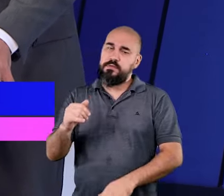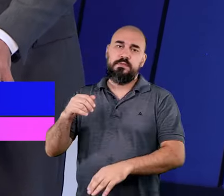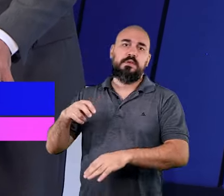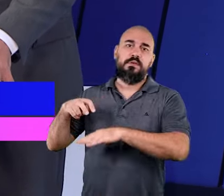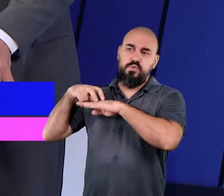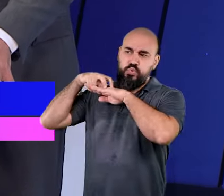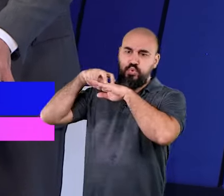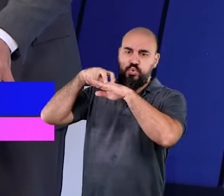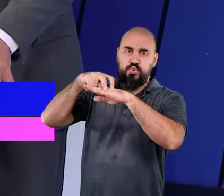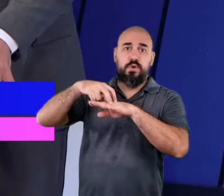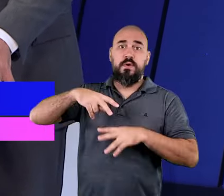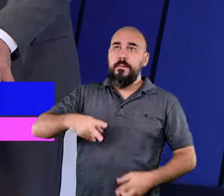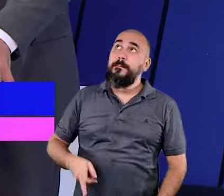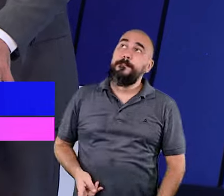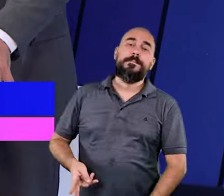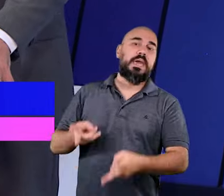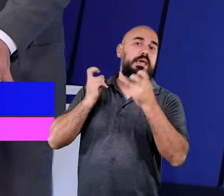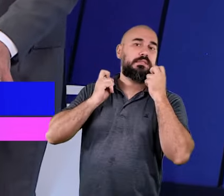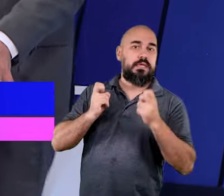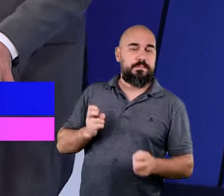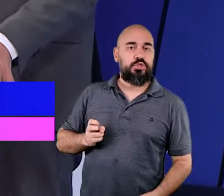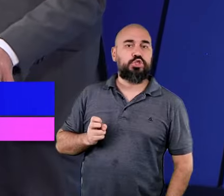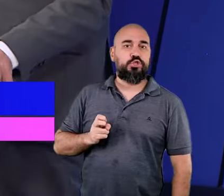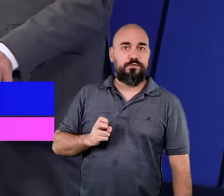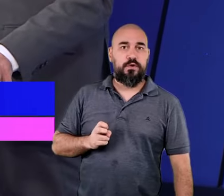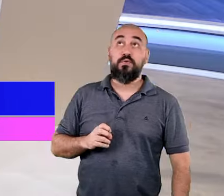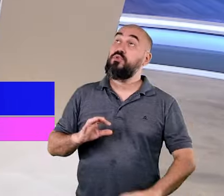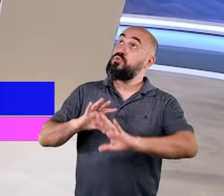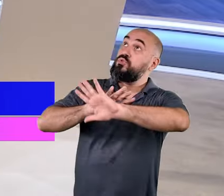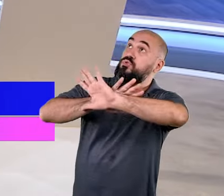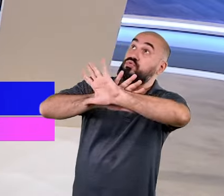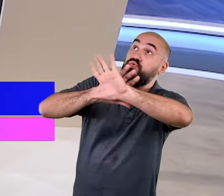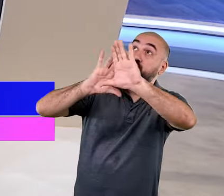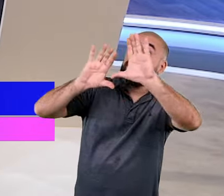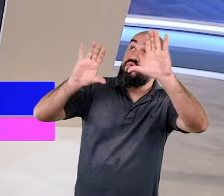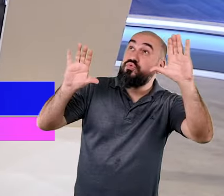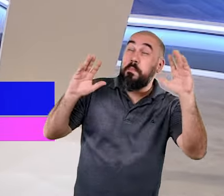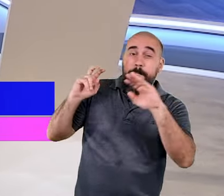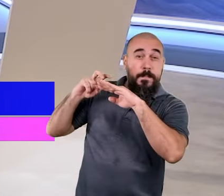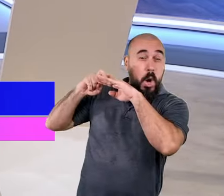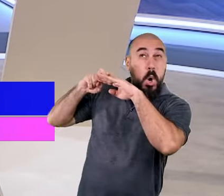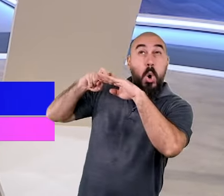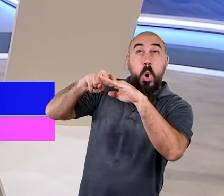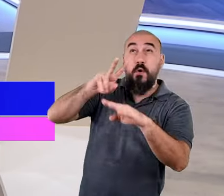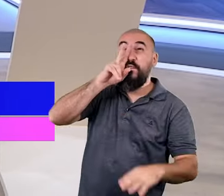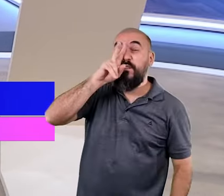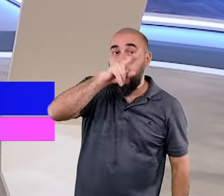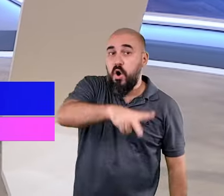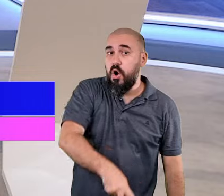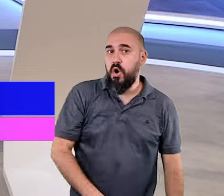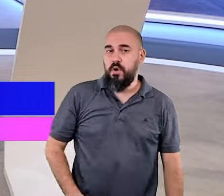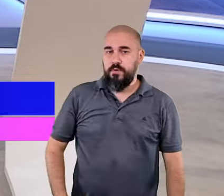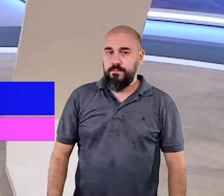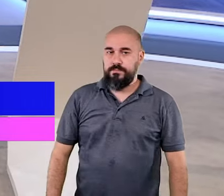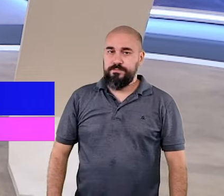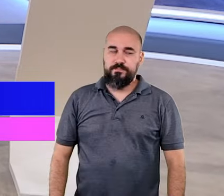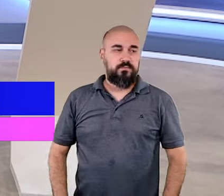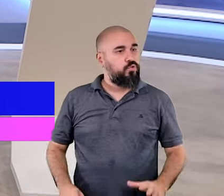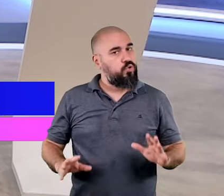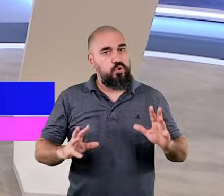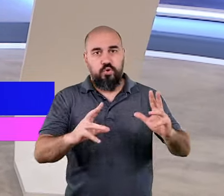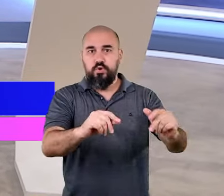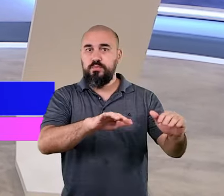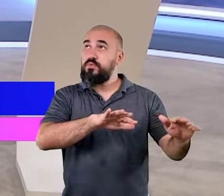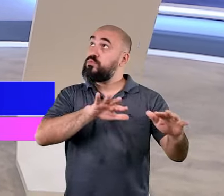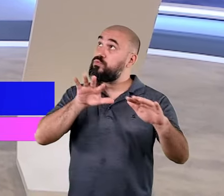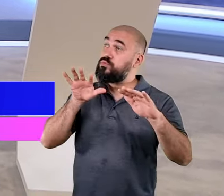para todos os seres humanos. Quando Jesus Cristo veio pela primeira vez, ele